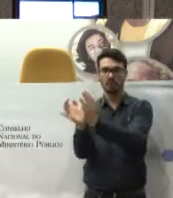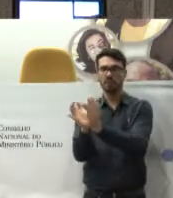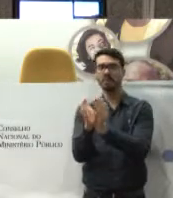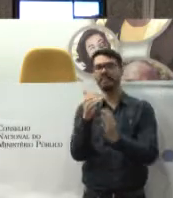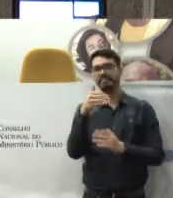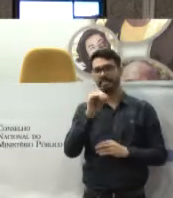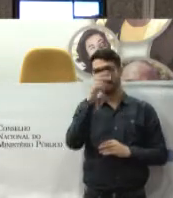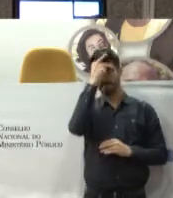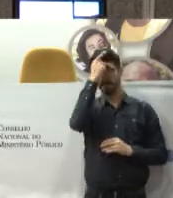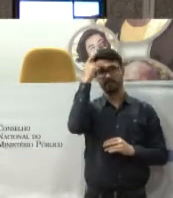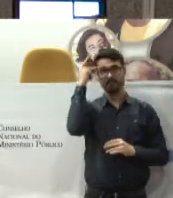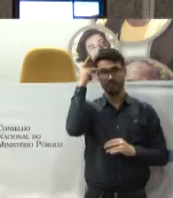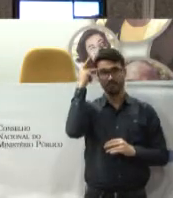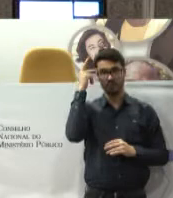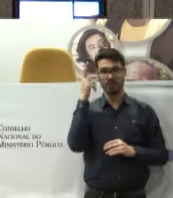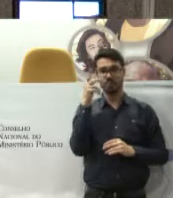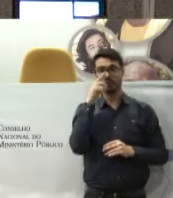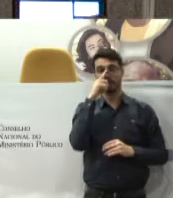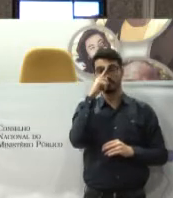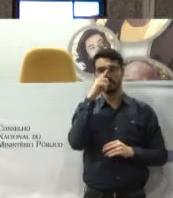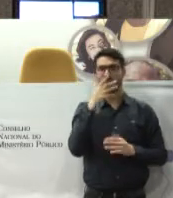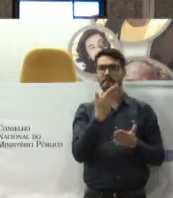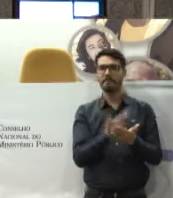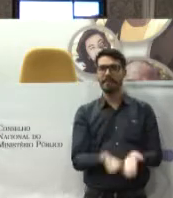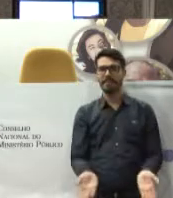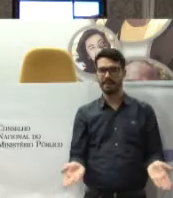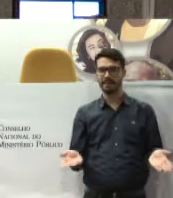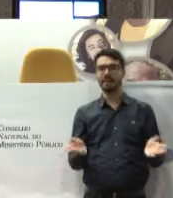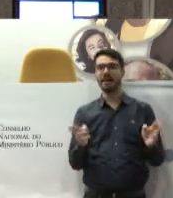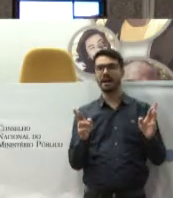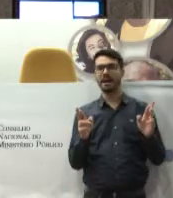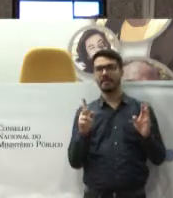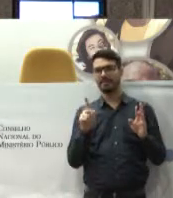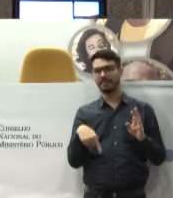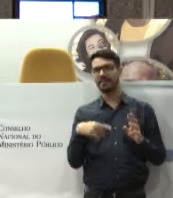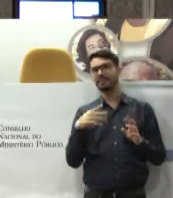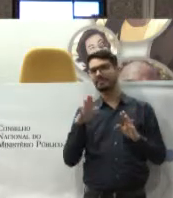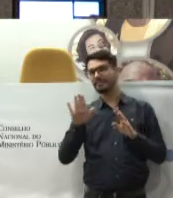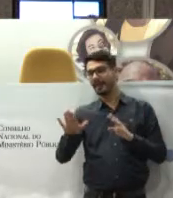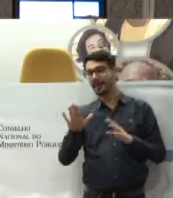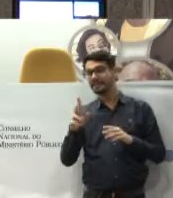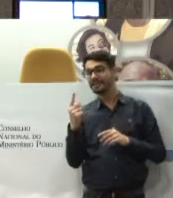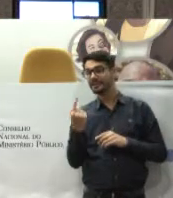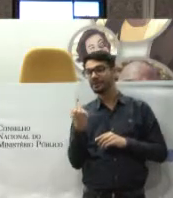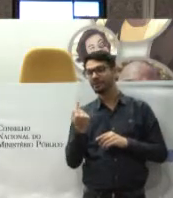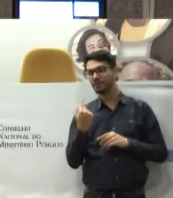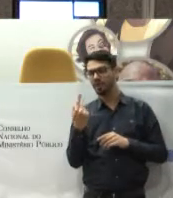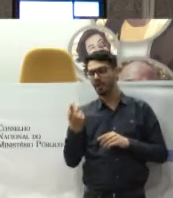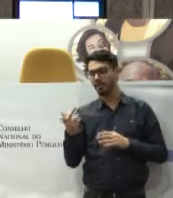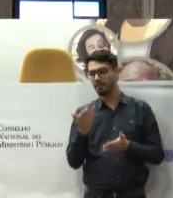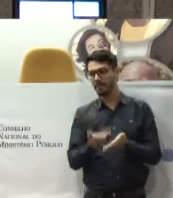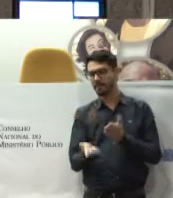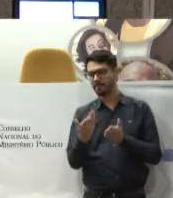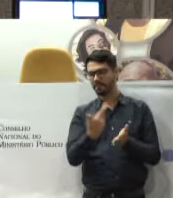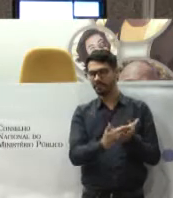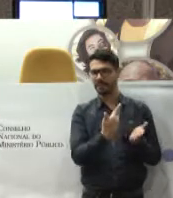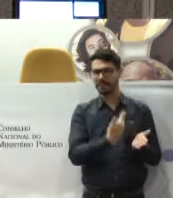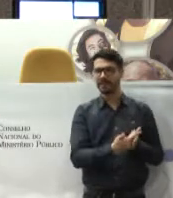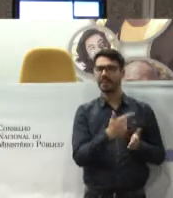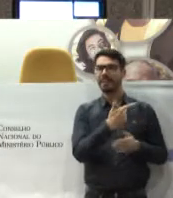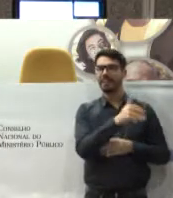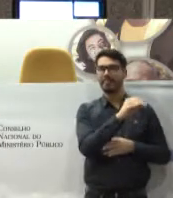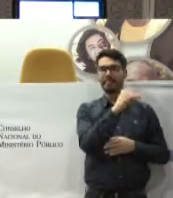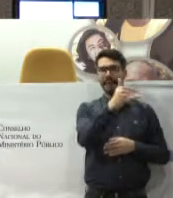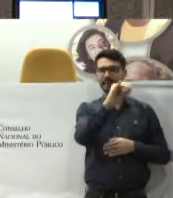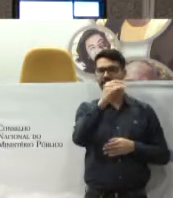10 pessoas são lesadas, mas numa relação que é estritamente individual, você tem 10